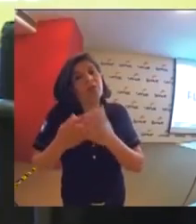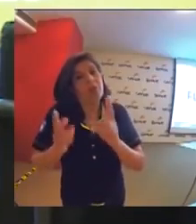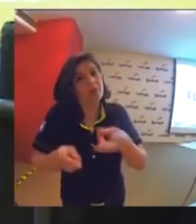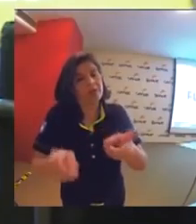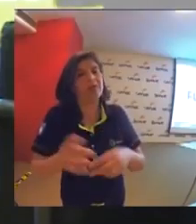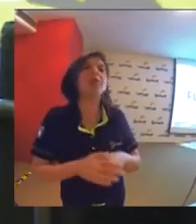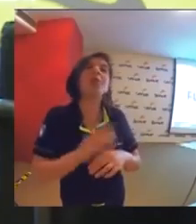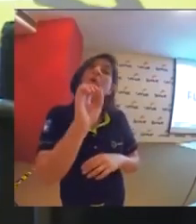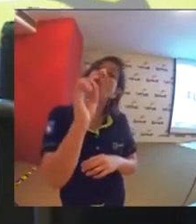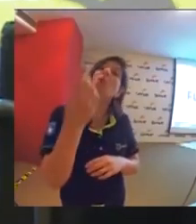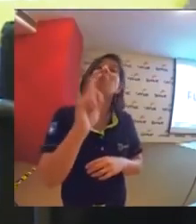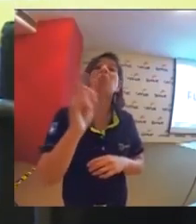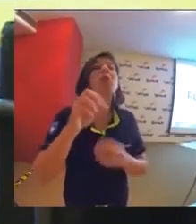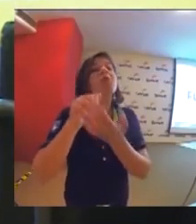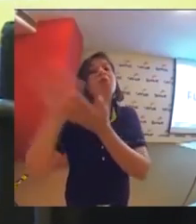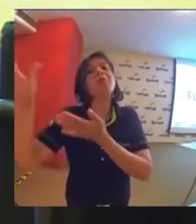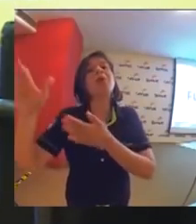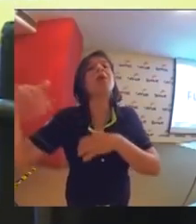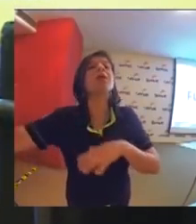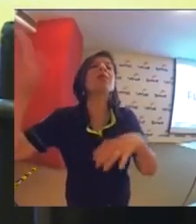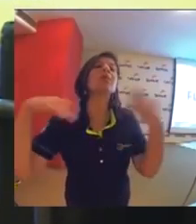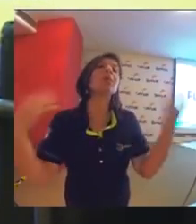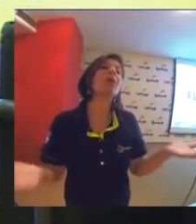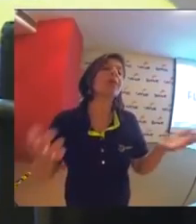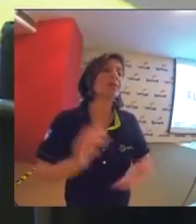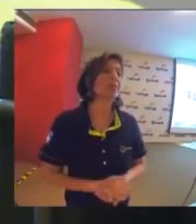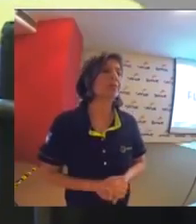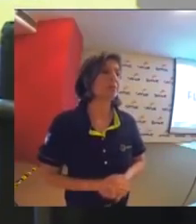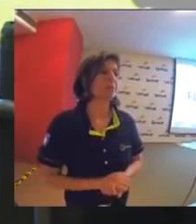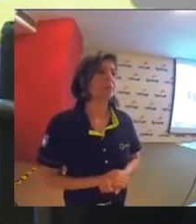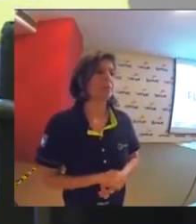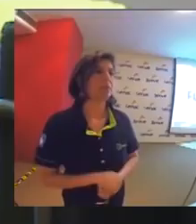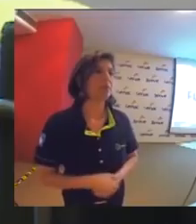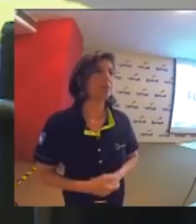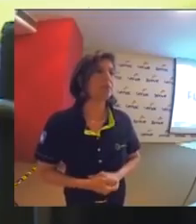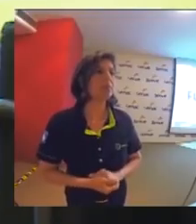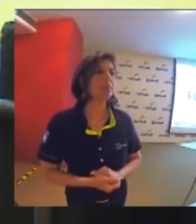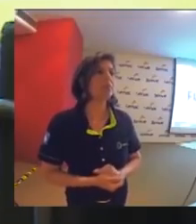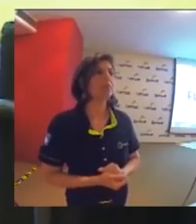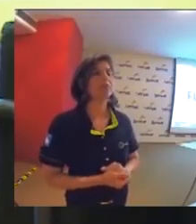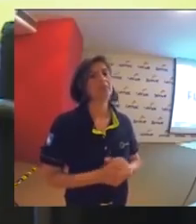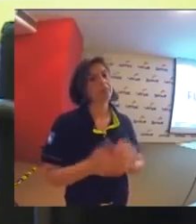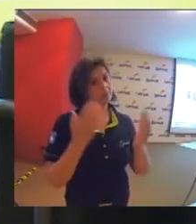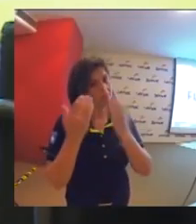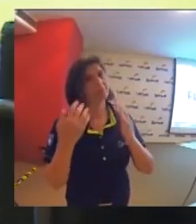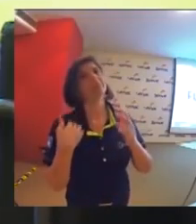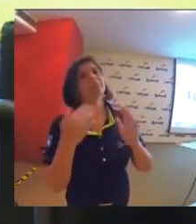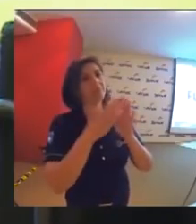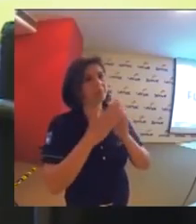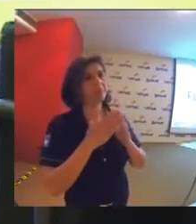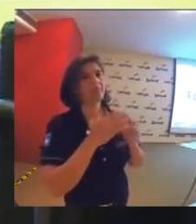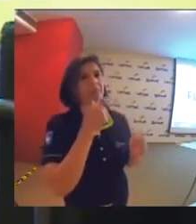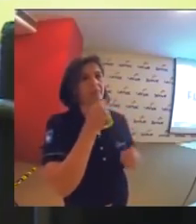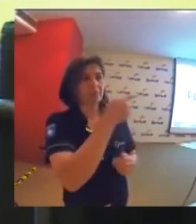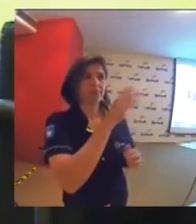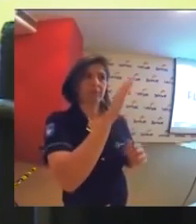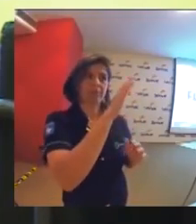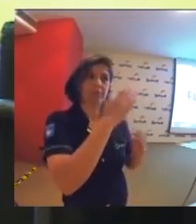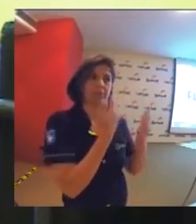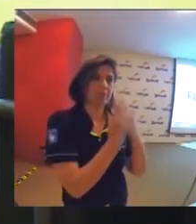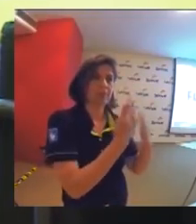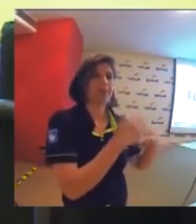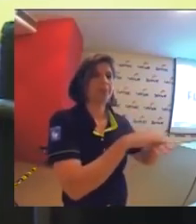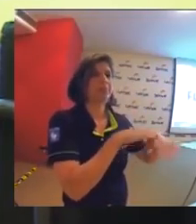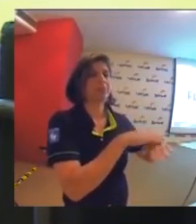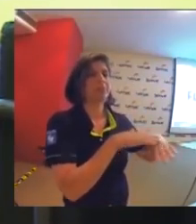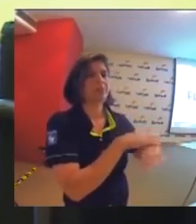FEBEM, que ficava a 65 km de distância. Eles estavam algemados, com umas algemas